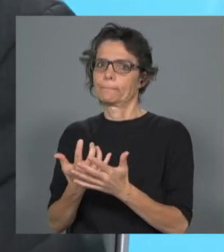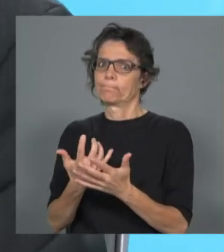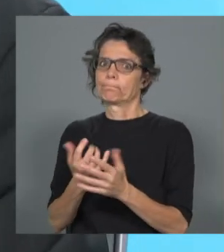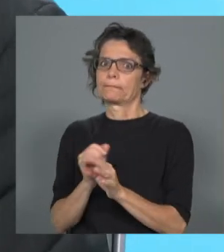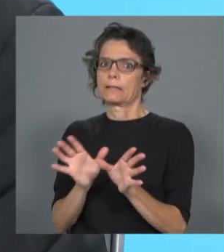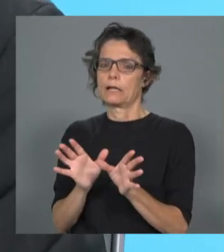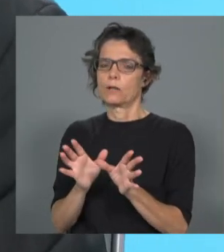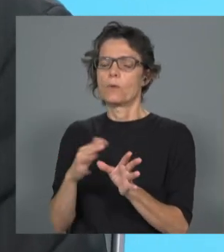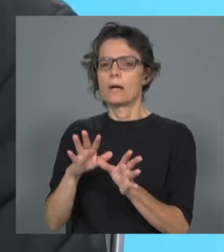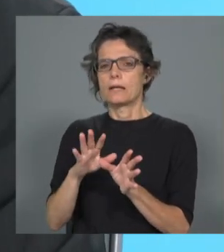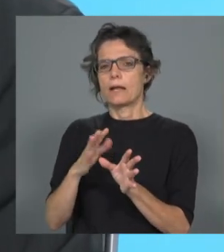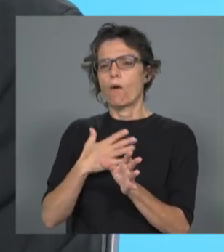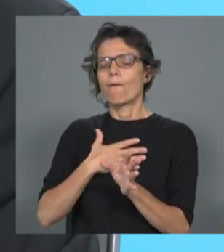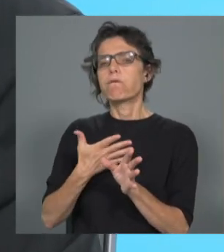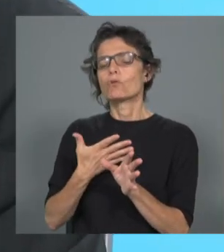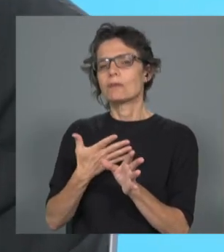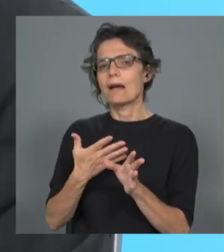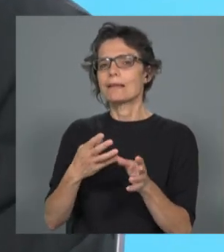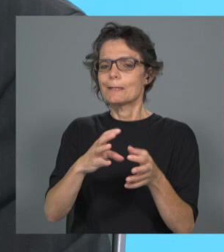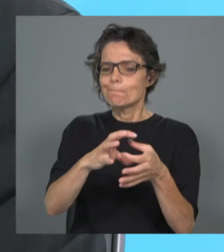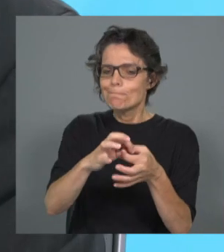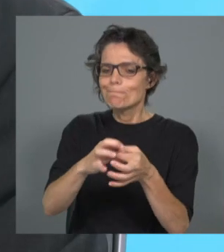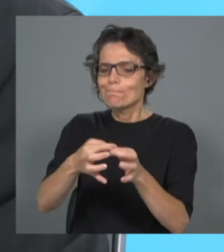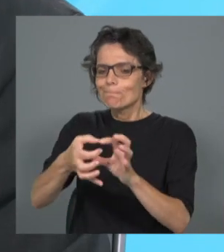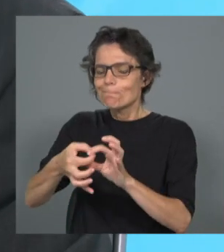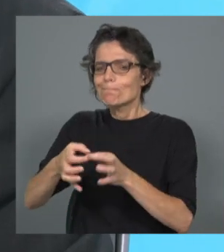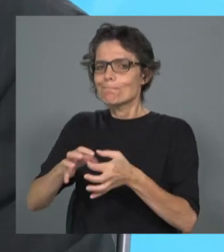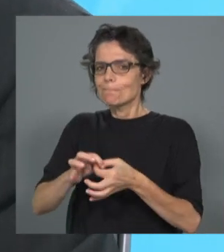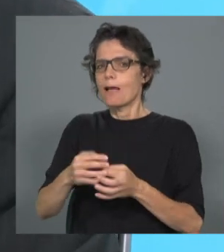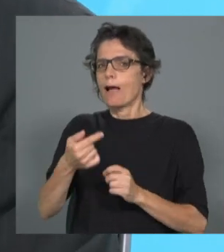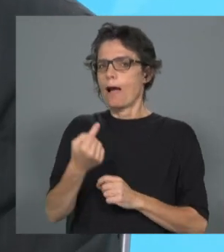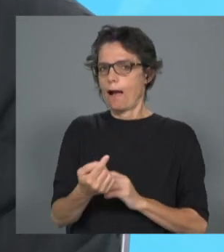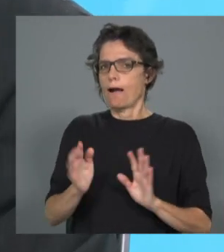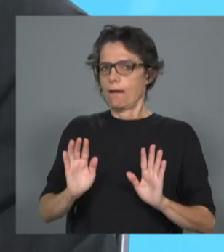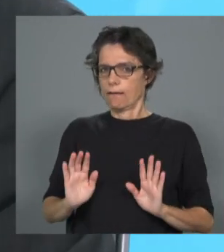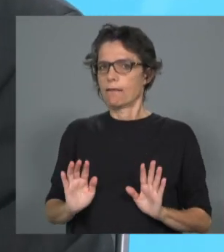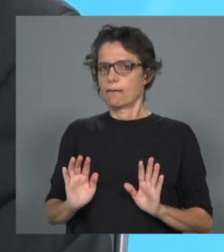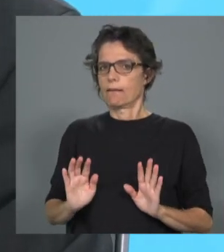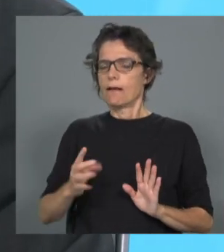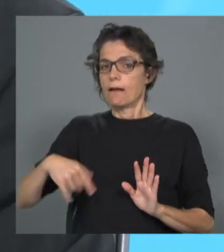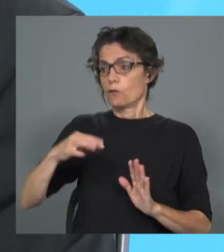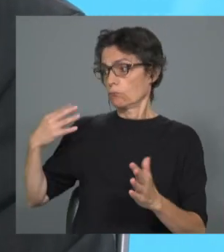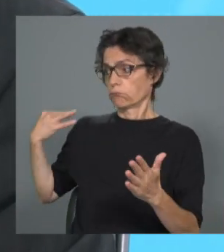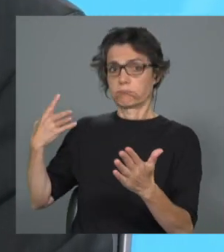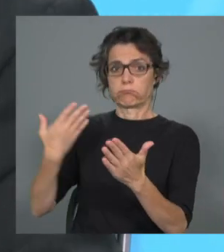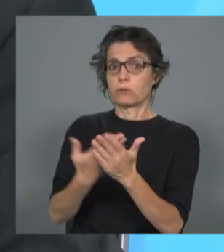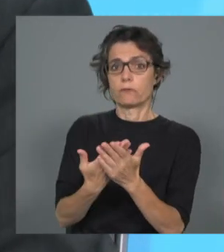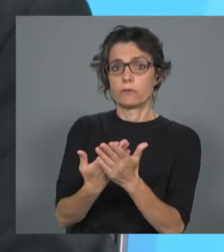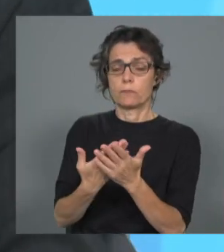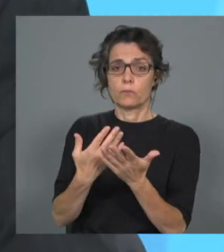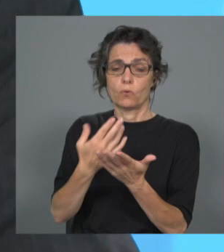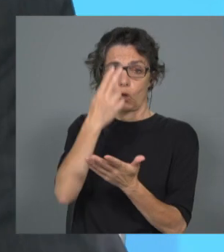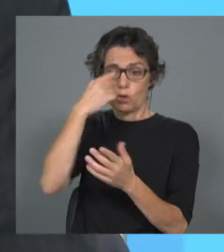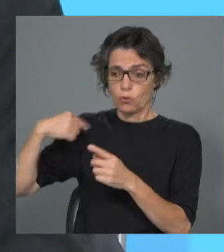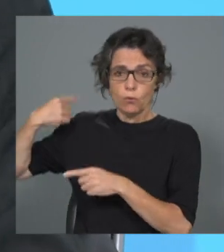tendências uniformistas que se têm até imperado ao longo da história, e nós estamos a ser, de certa forma, marcados bastante por isso. E há